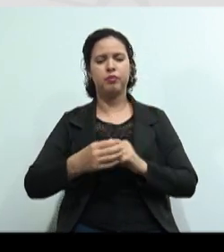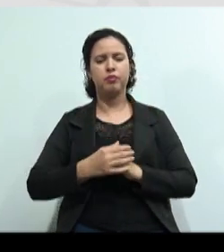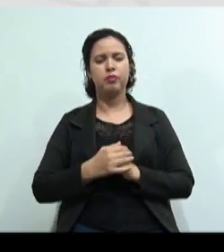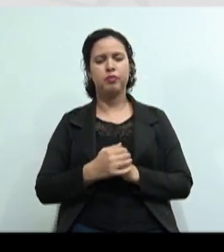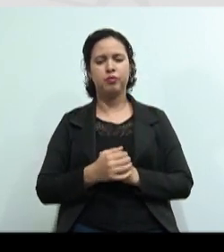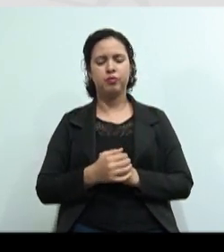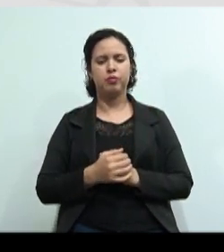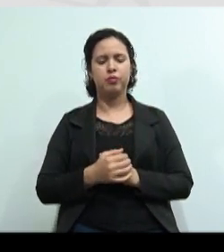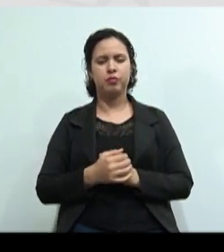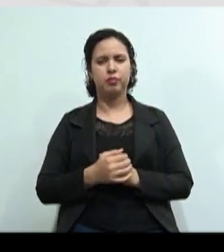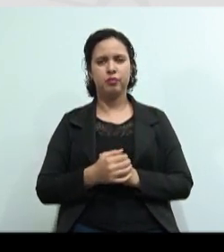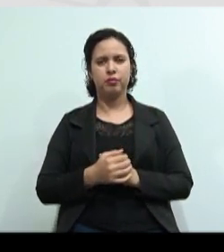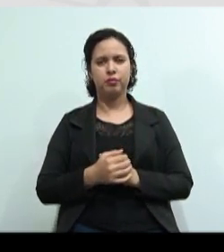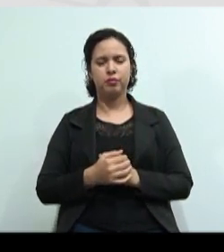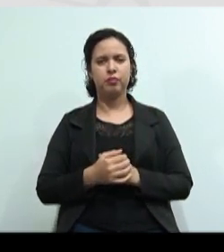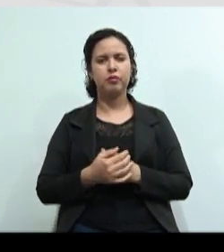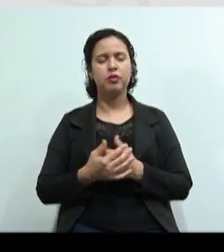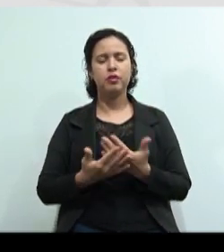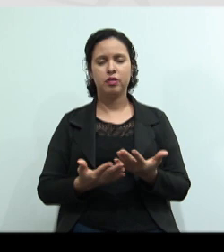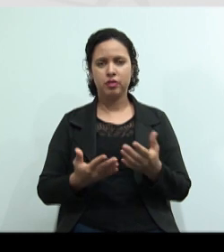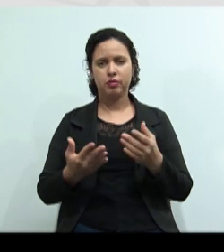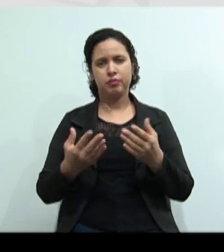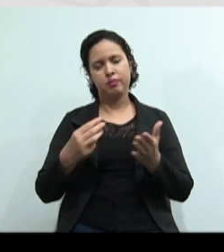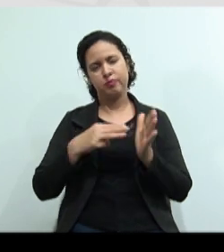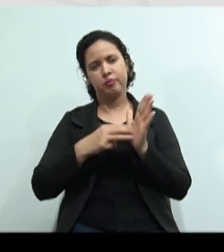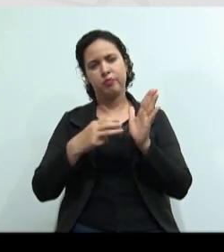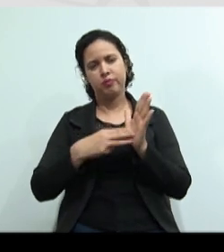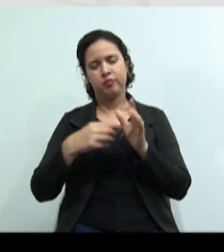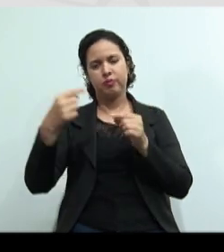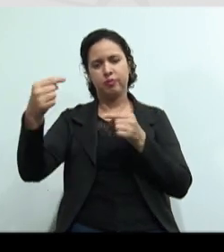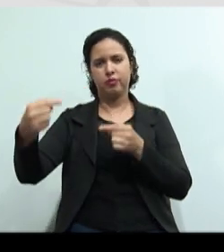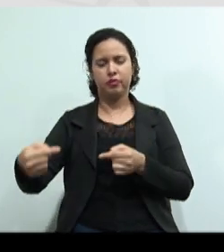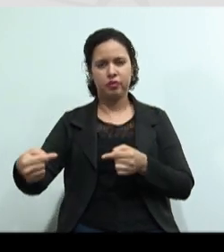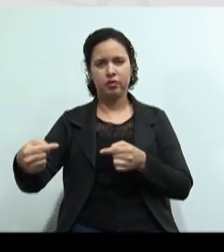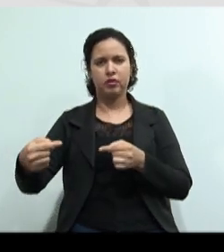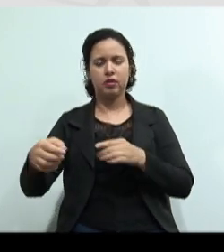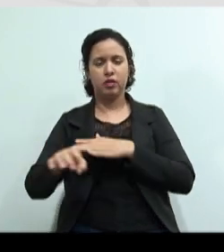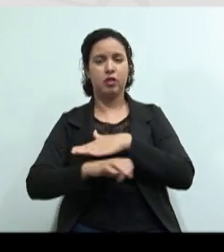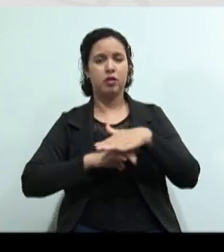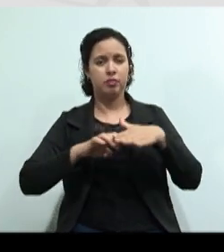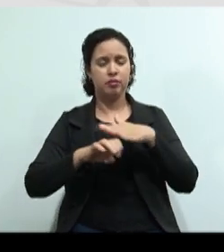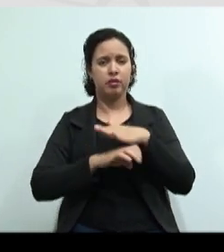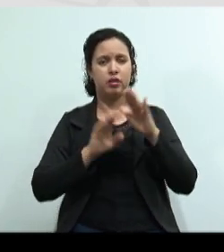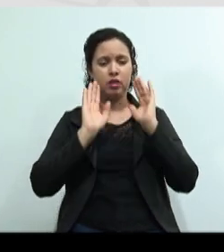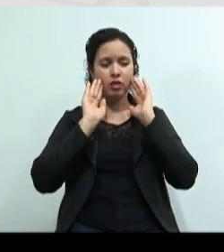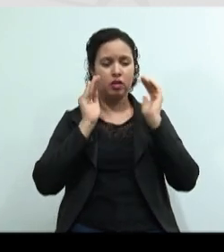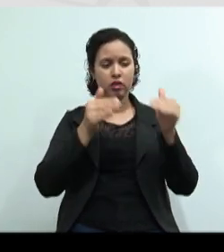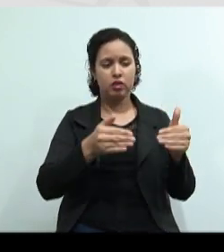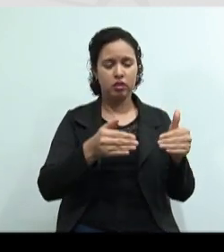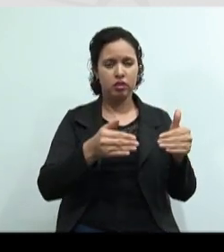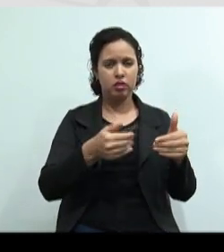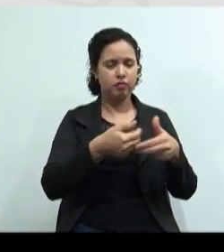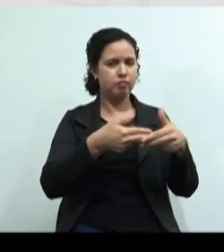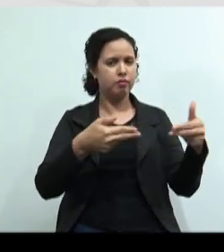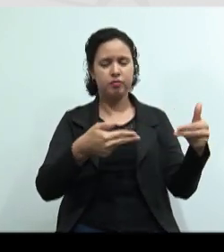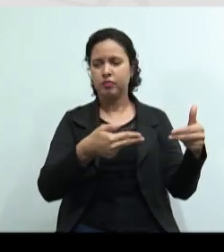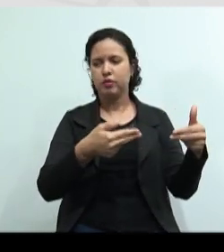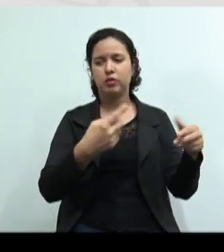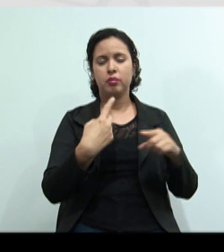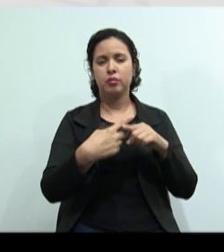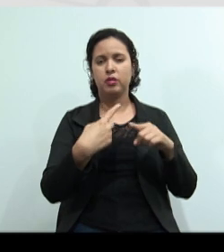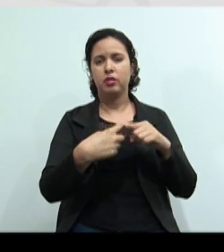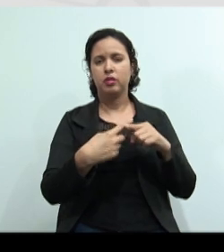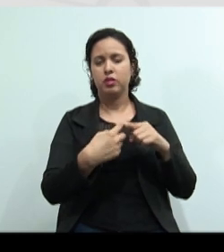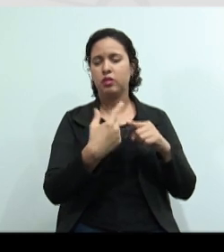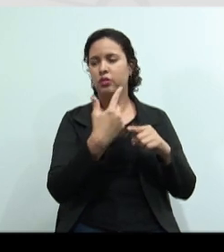na concorrência. Nesse método, a empresa não dá muita atenção a seus custos ou à demanda, pois tem na concorrência seu